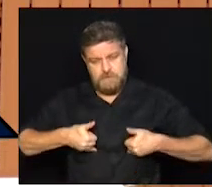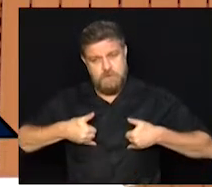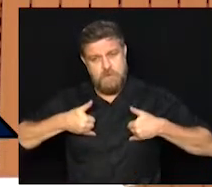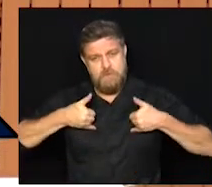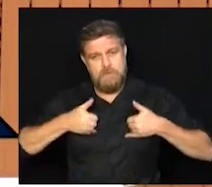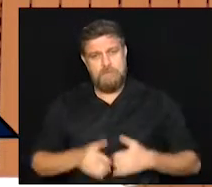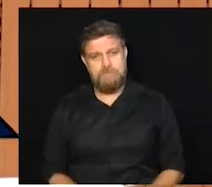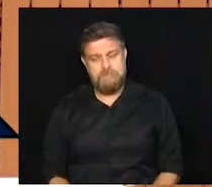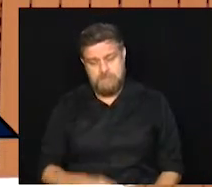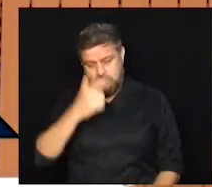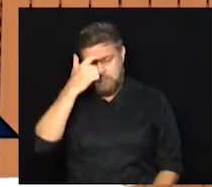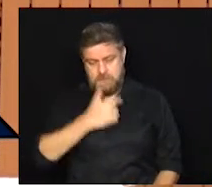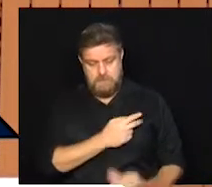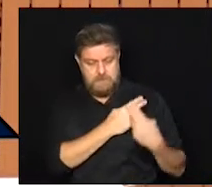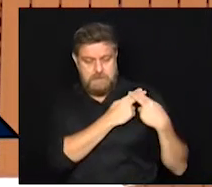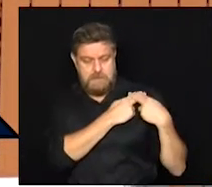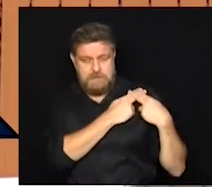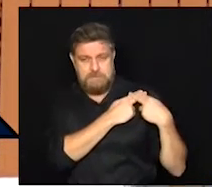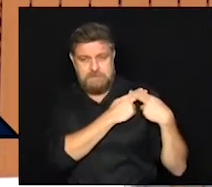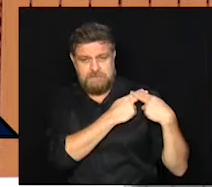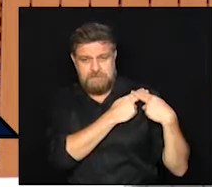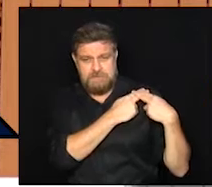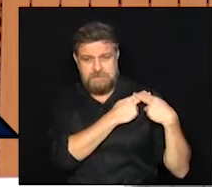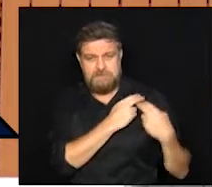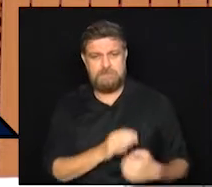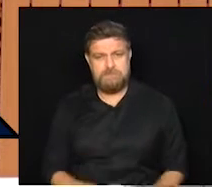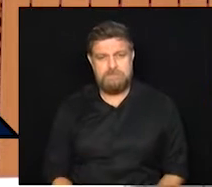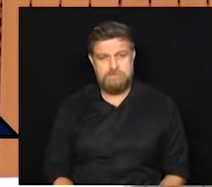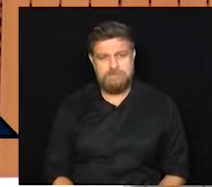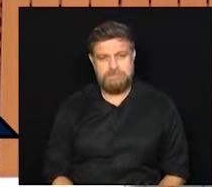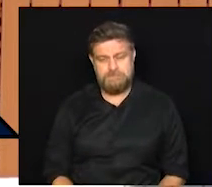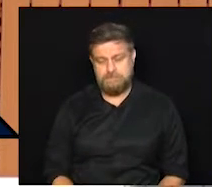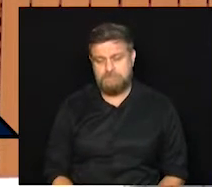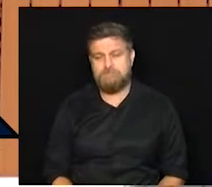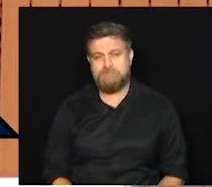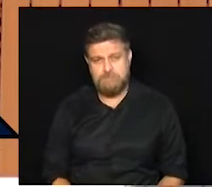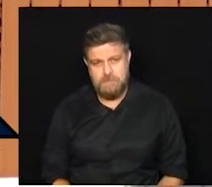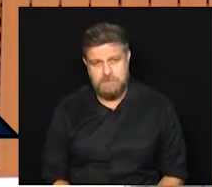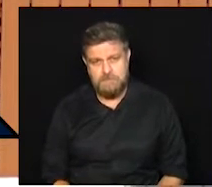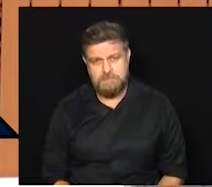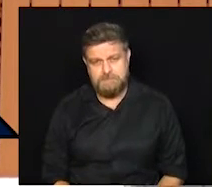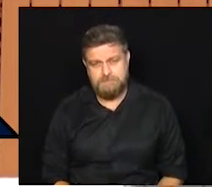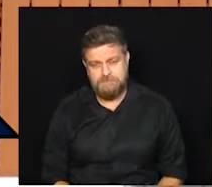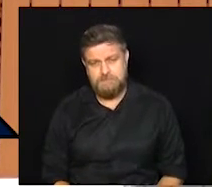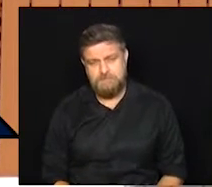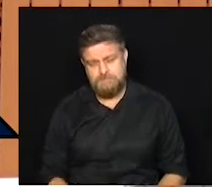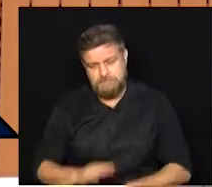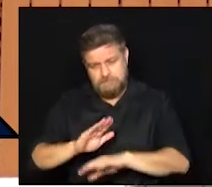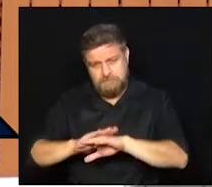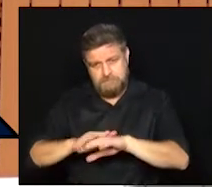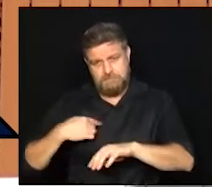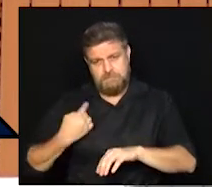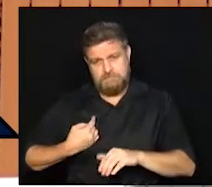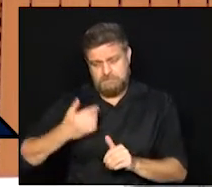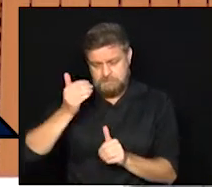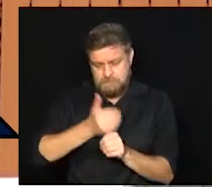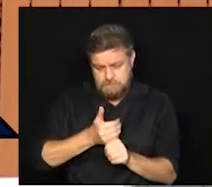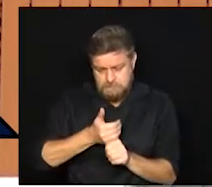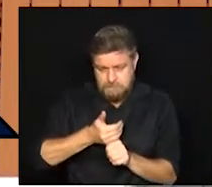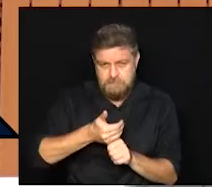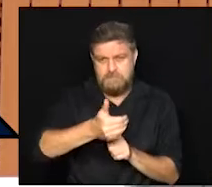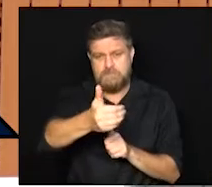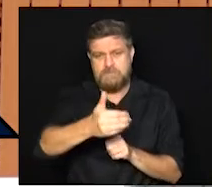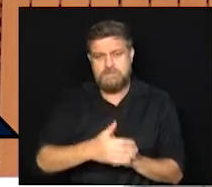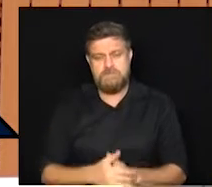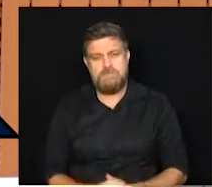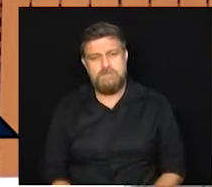Para mim presidir a importância e a responsabilidade que nós estamos assumindo